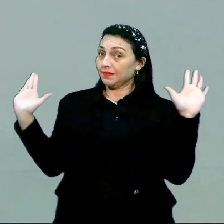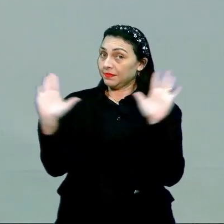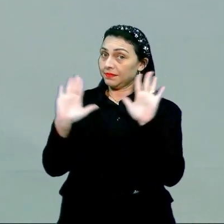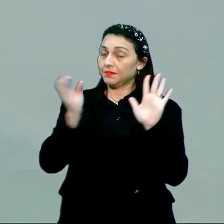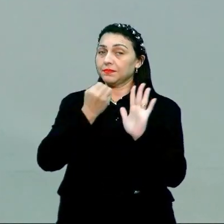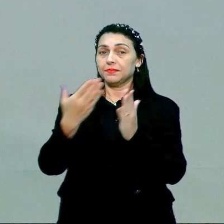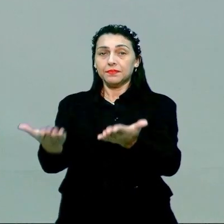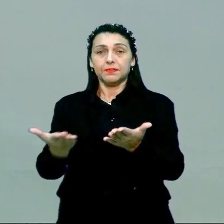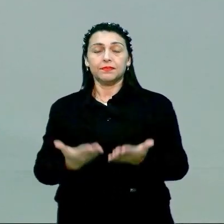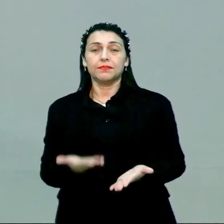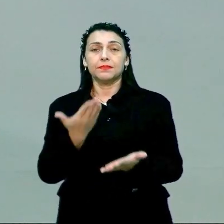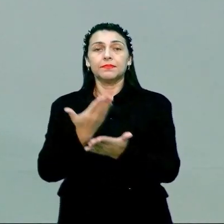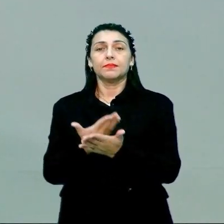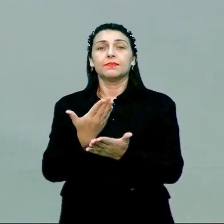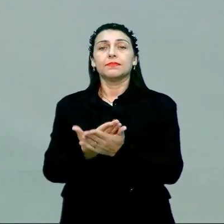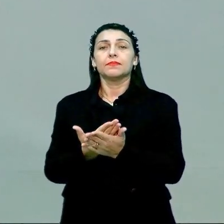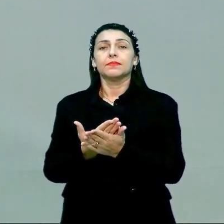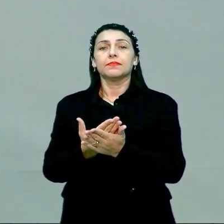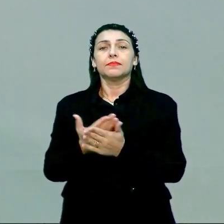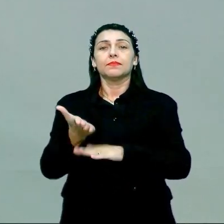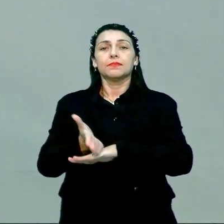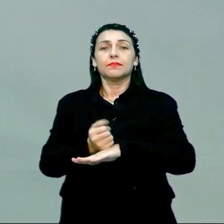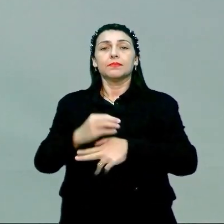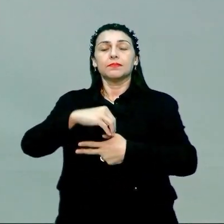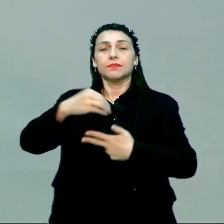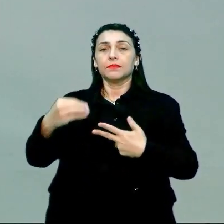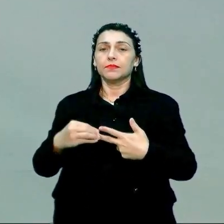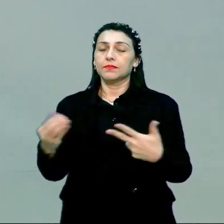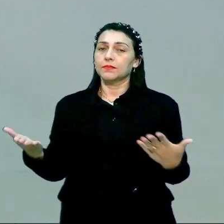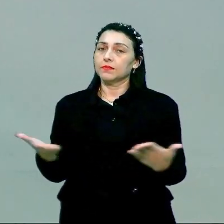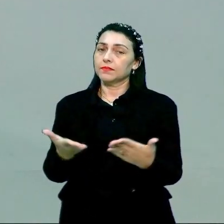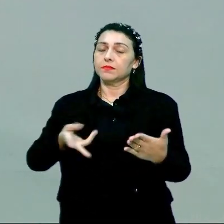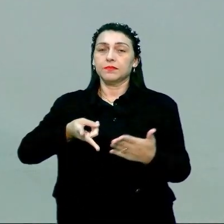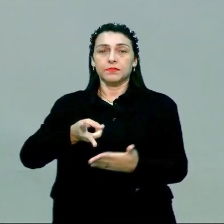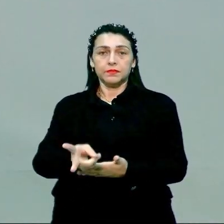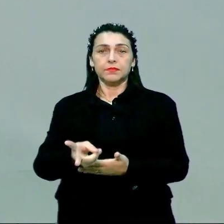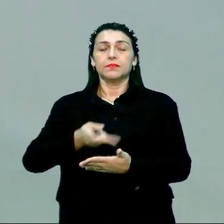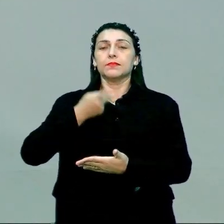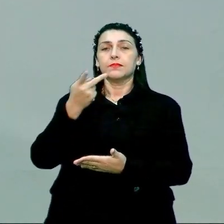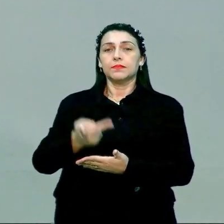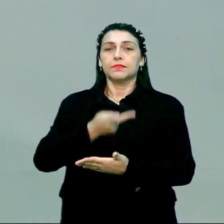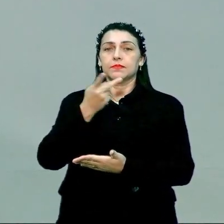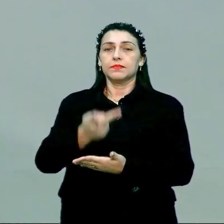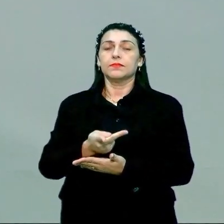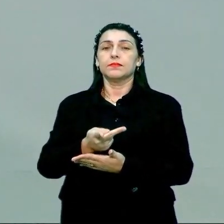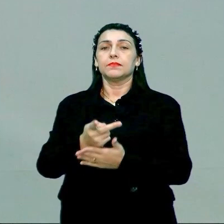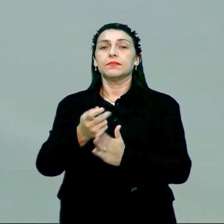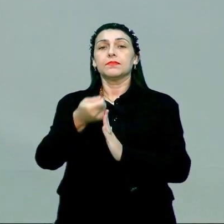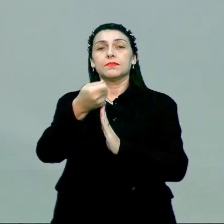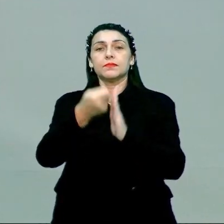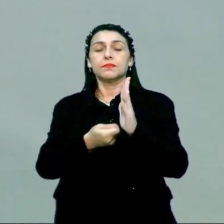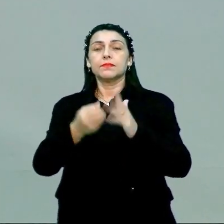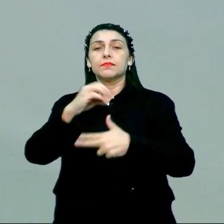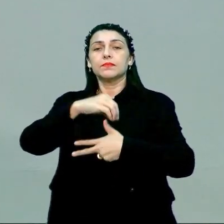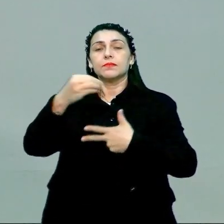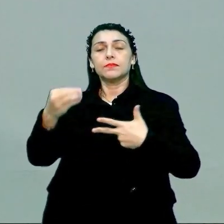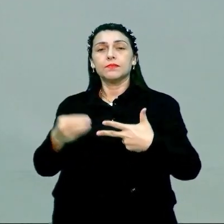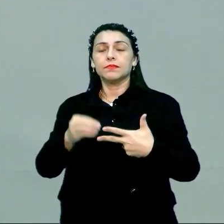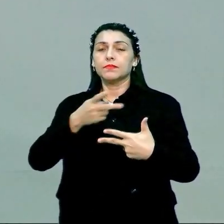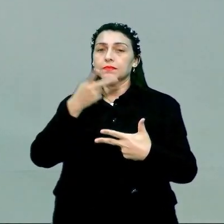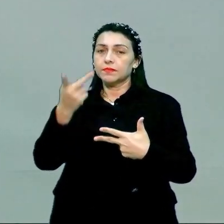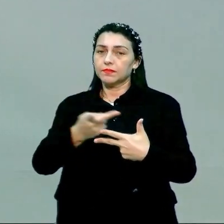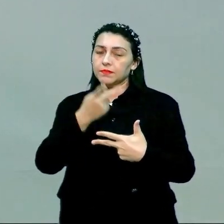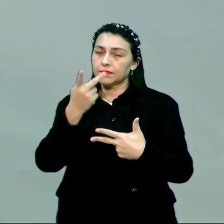Olá, seja bem-vindo a mais uma aula do Pré-ENEM. Hoje nós continuaremos falando da redação do Enem e vamos falar